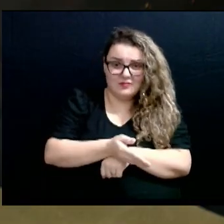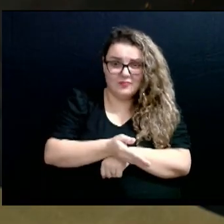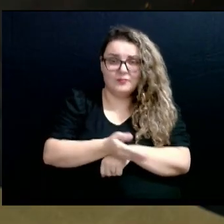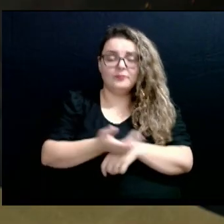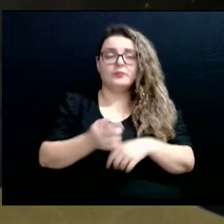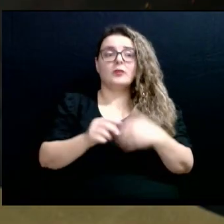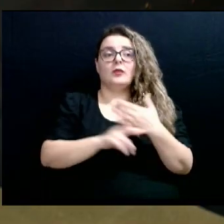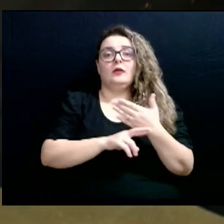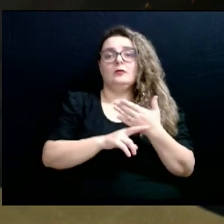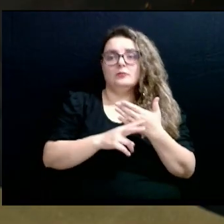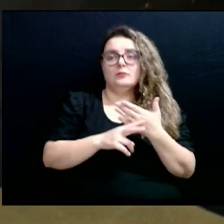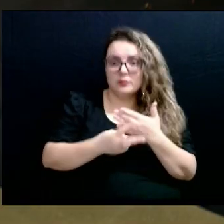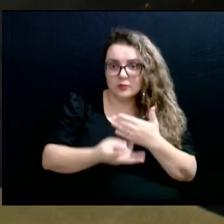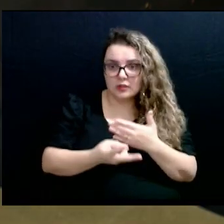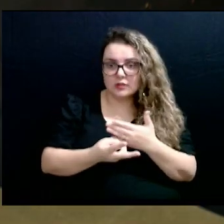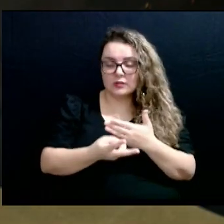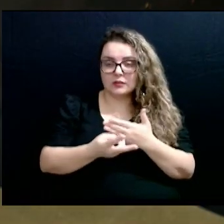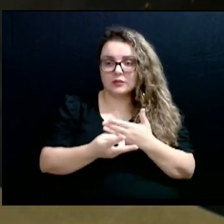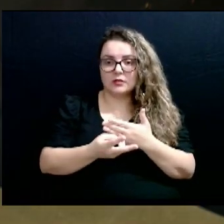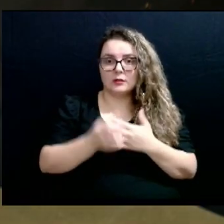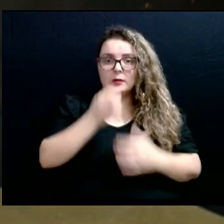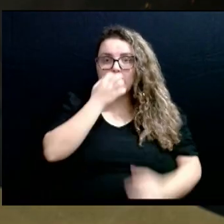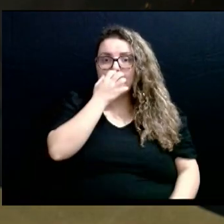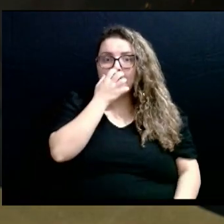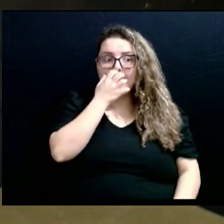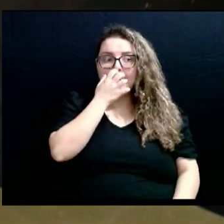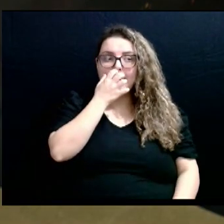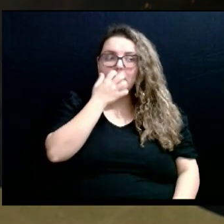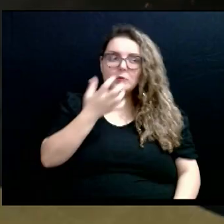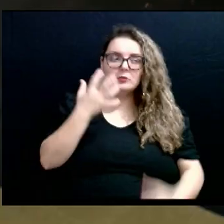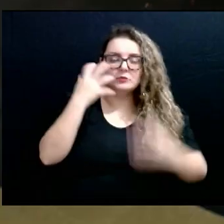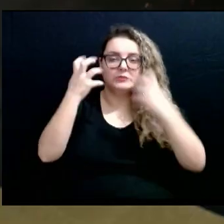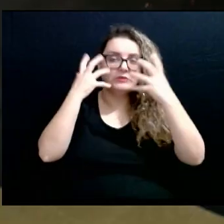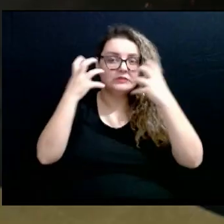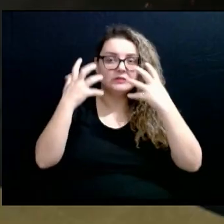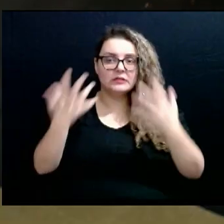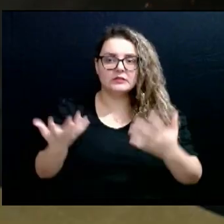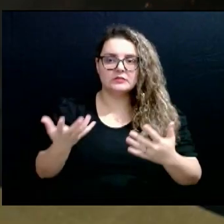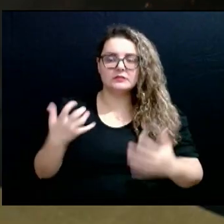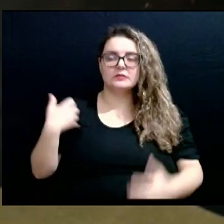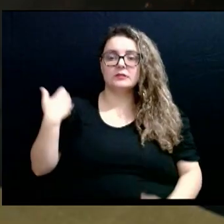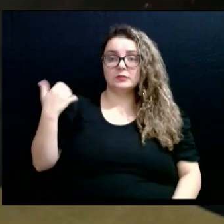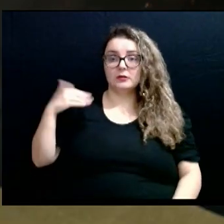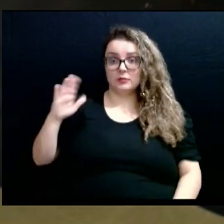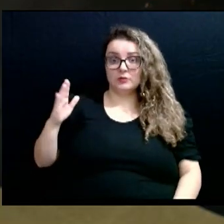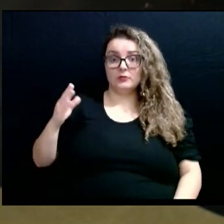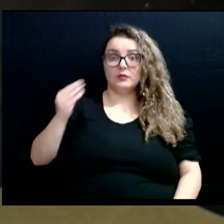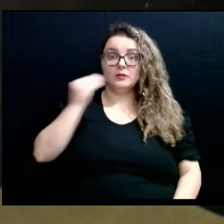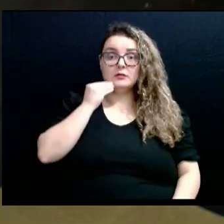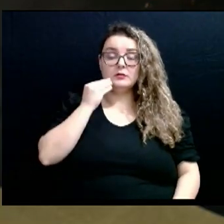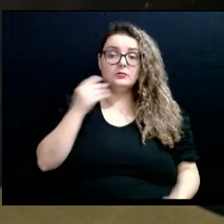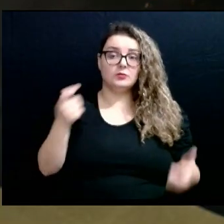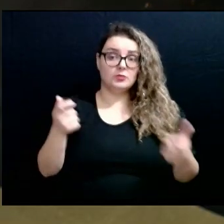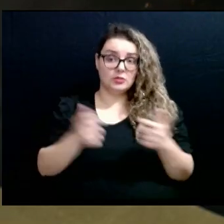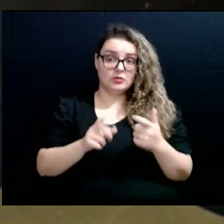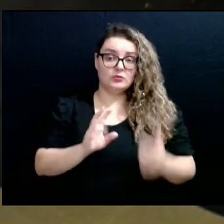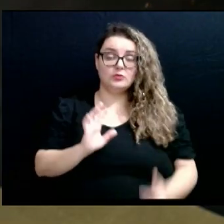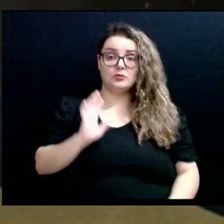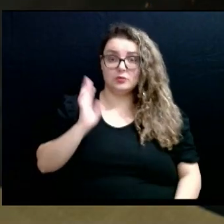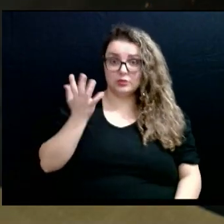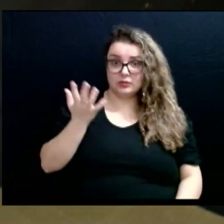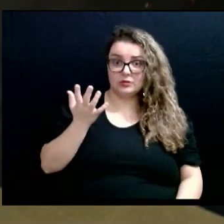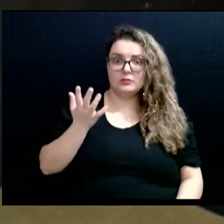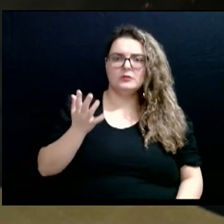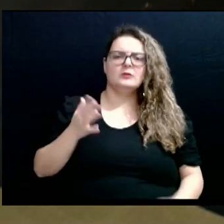gerar um estresse, né? E aí o adulto, ele tenta minimizar o ocorrido, né? Falando, não, tá